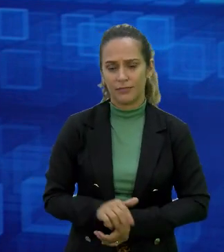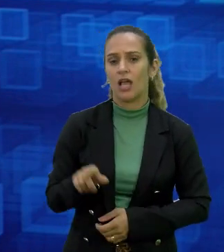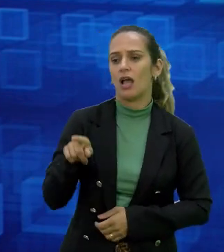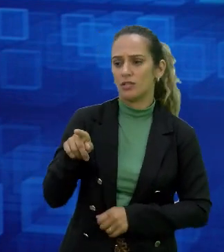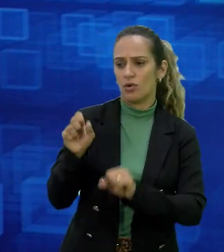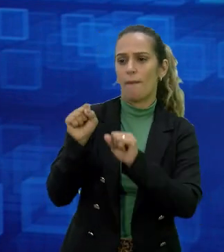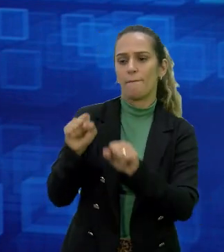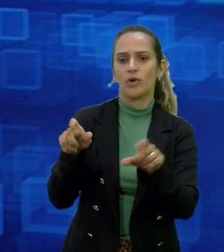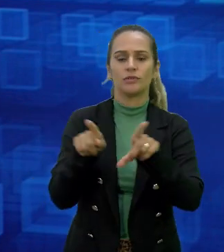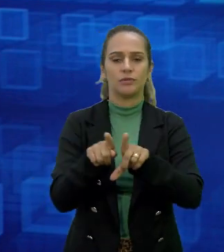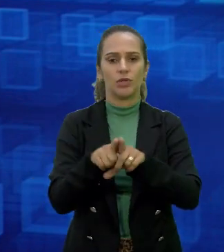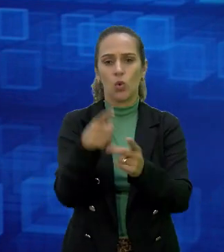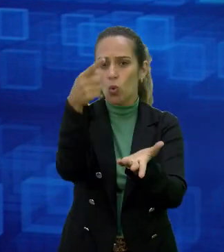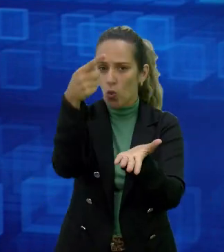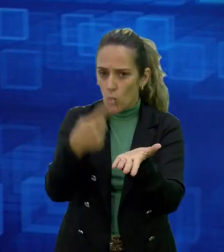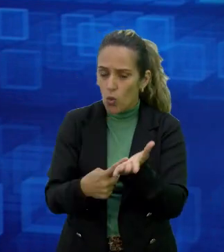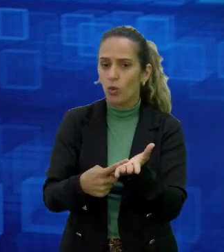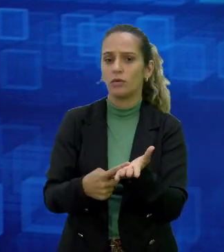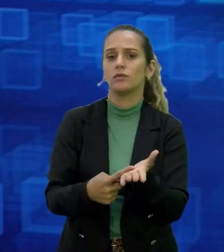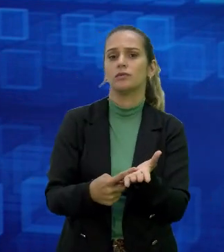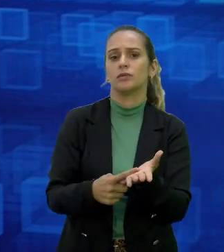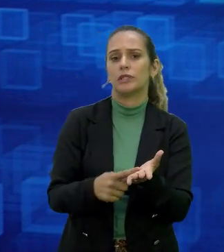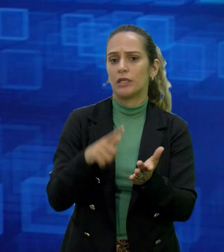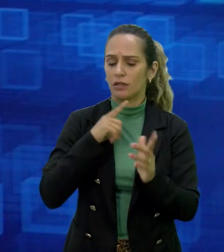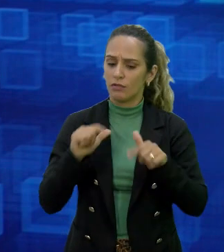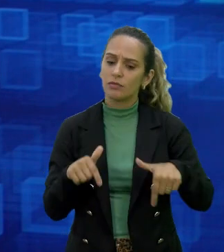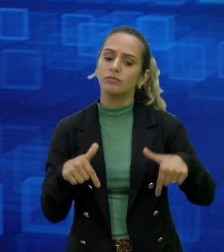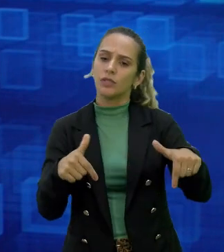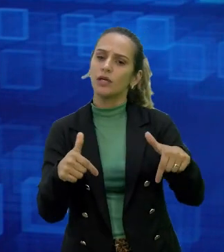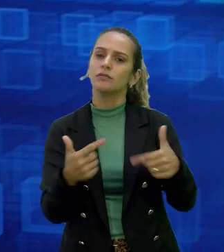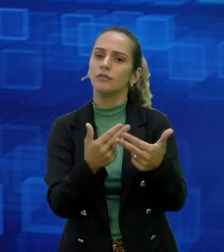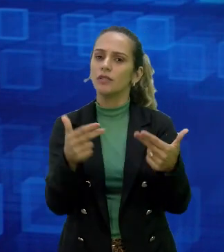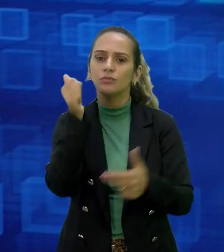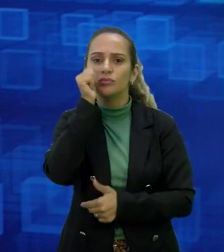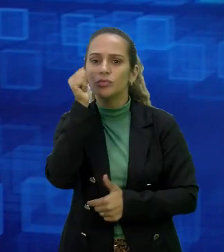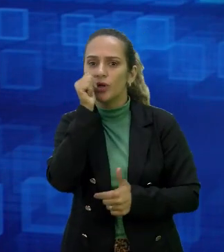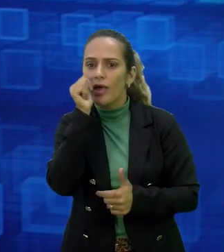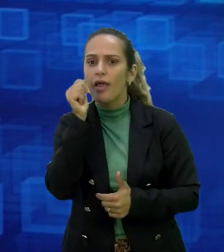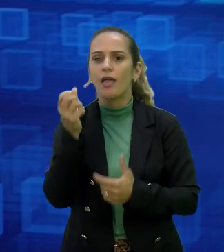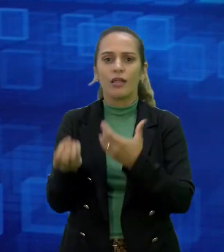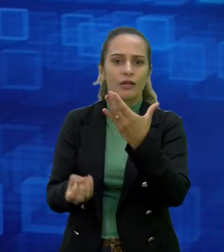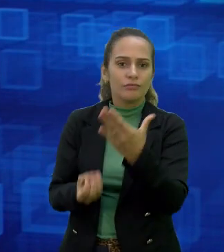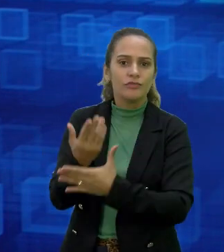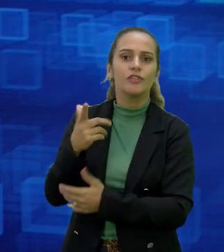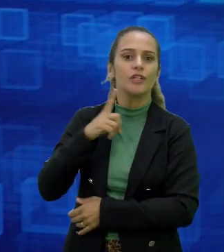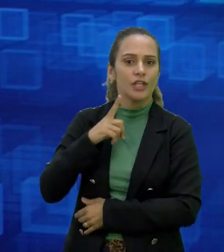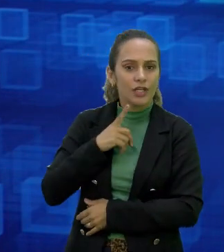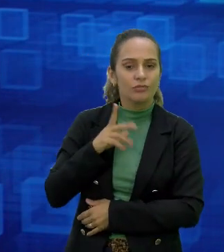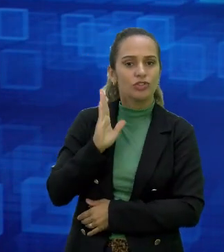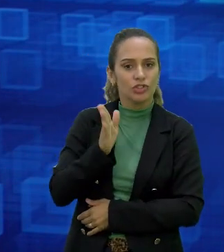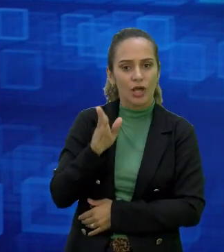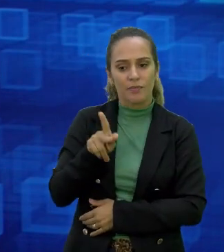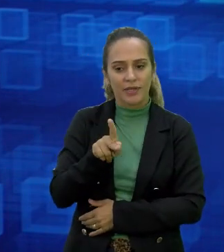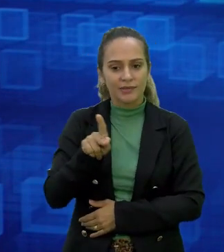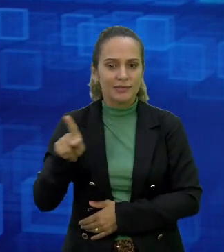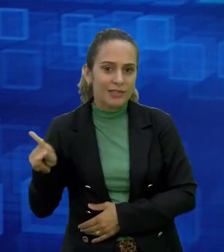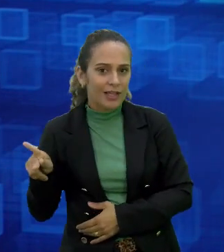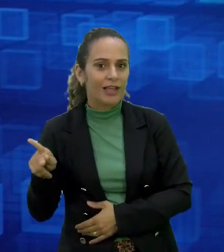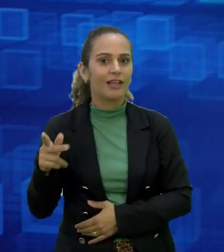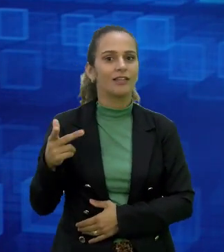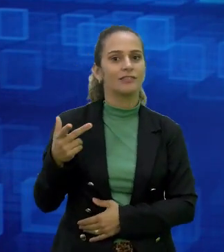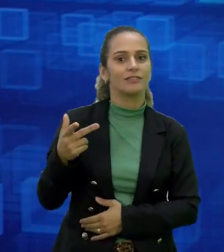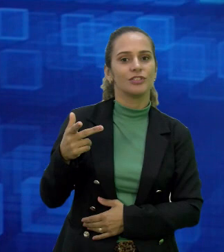senhora pode a senhora concorda que houve um avanço a mulher ocupou celular tivemos tivemos Presidente da República tem mulheres